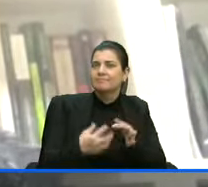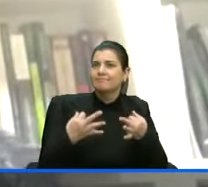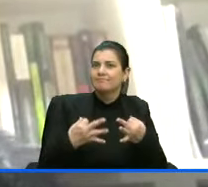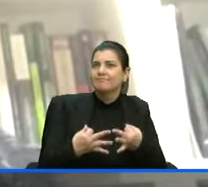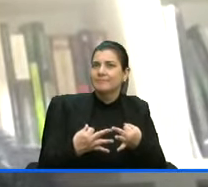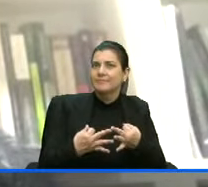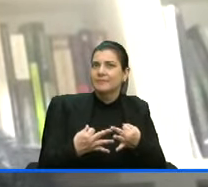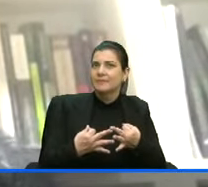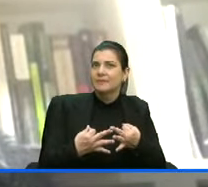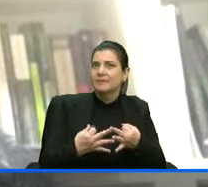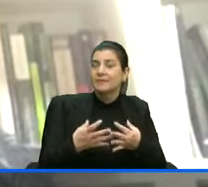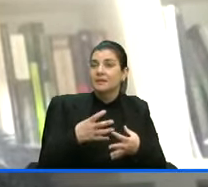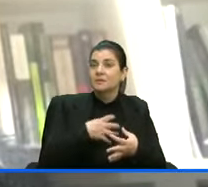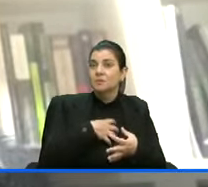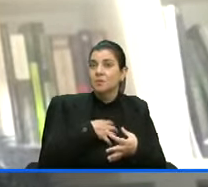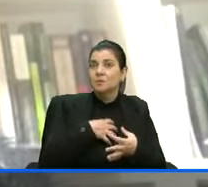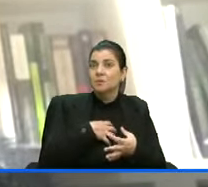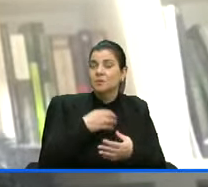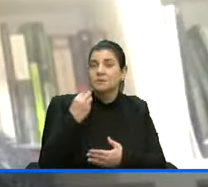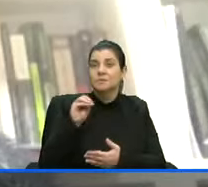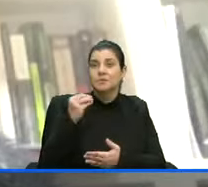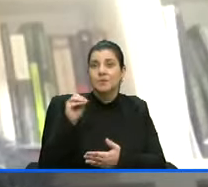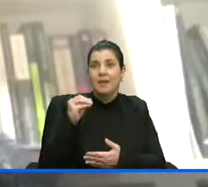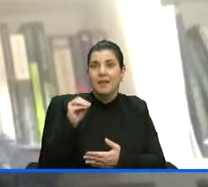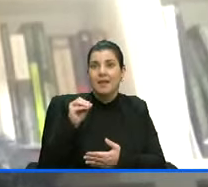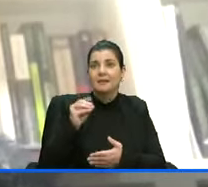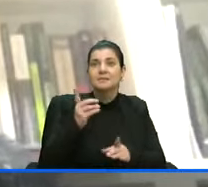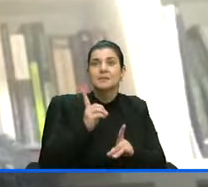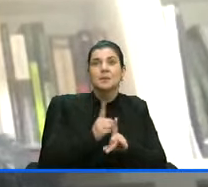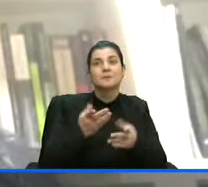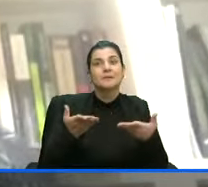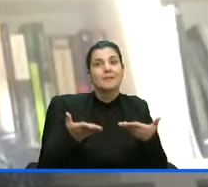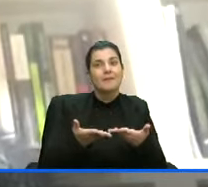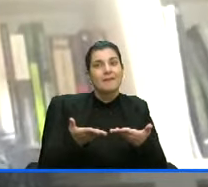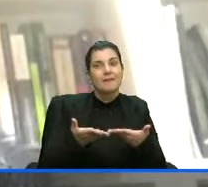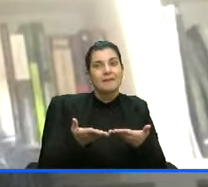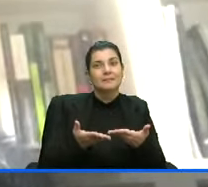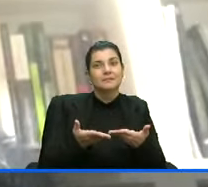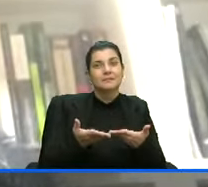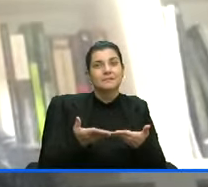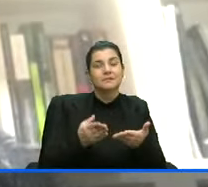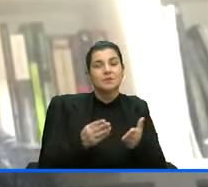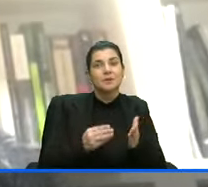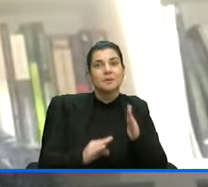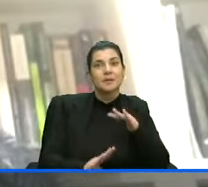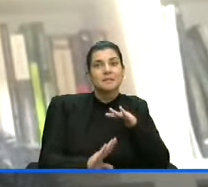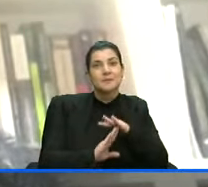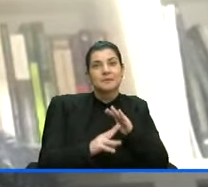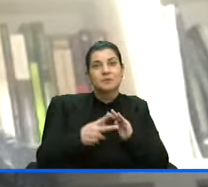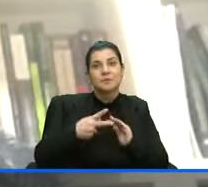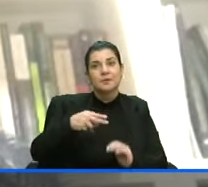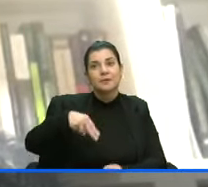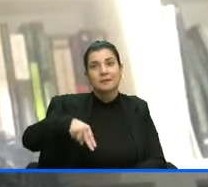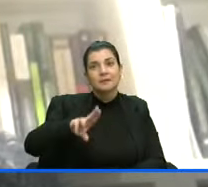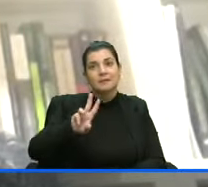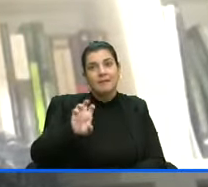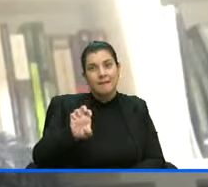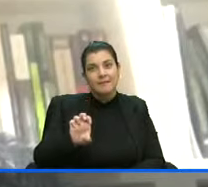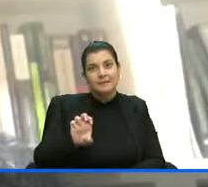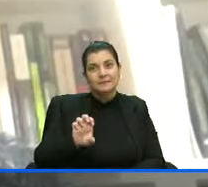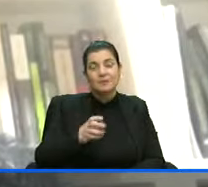exatamente as condições que Porto Alegre se encontra nesse momento sobre as metas do PNE. Então, acho que